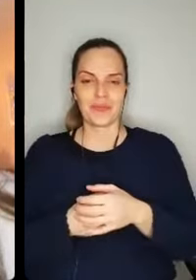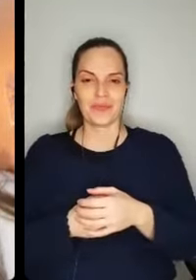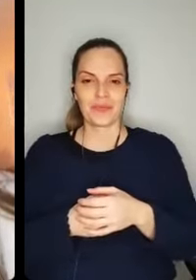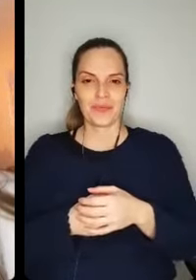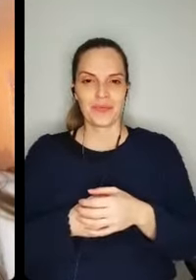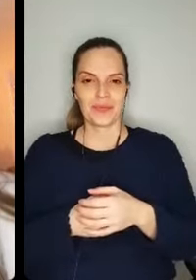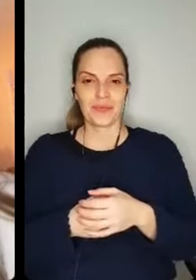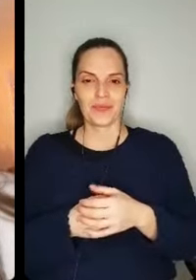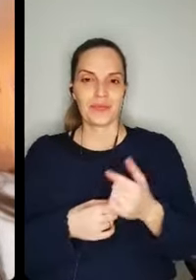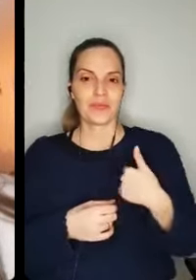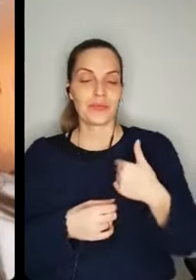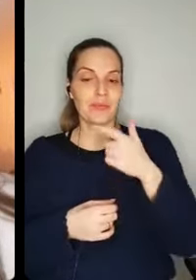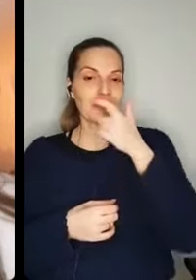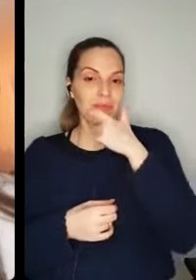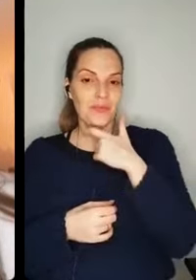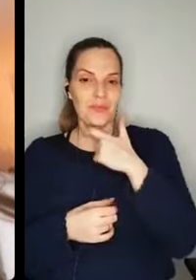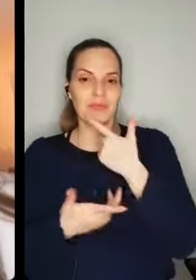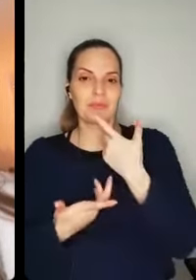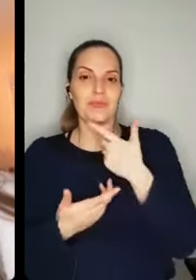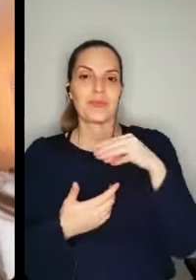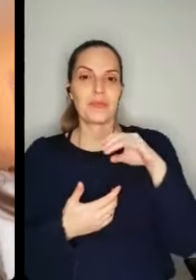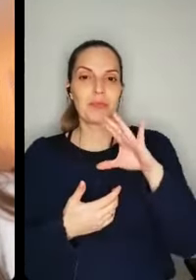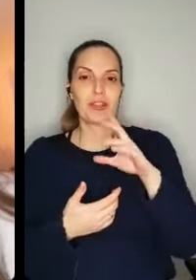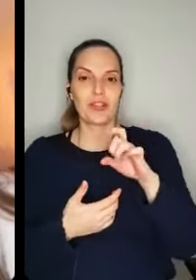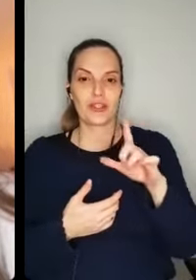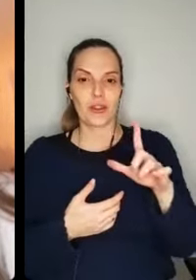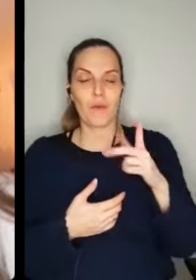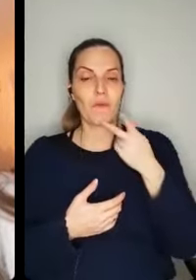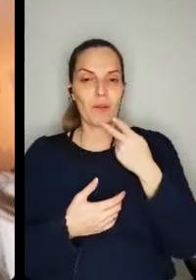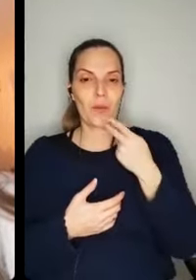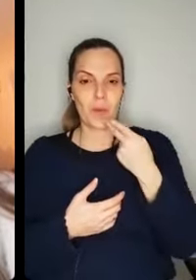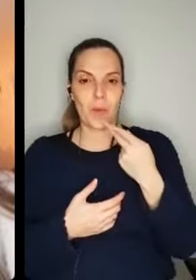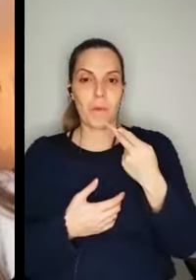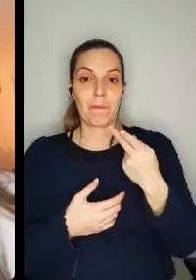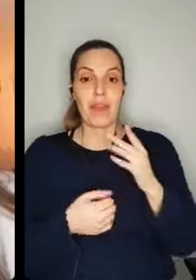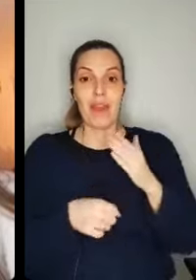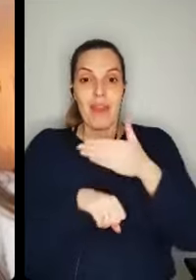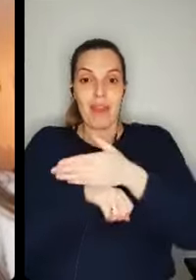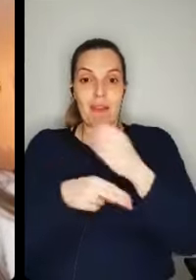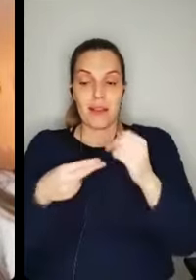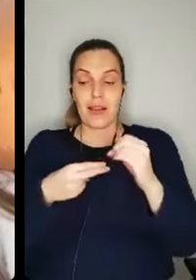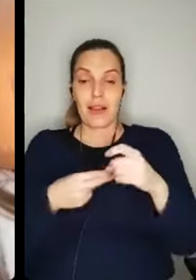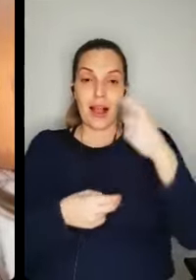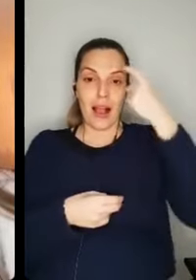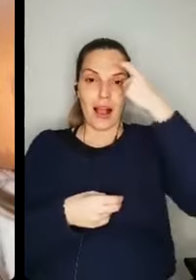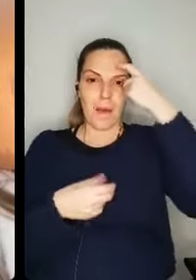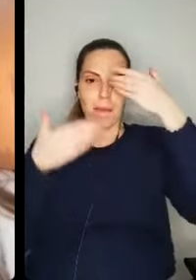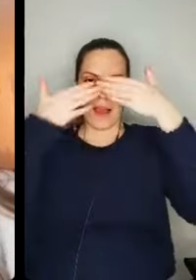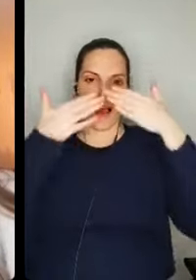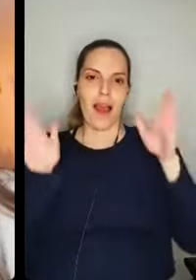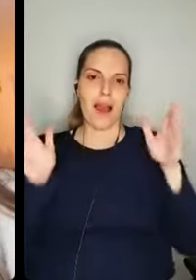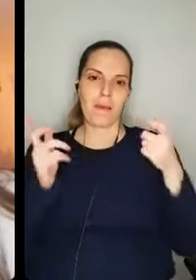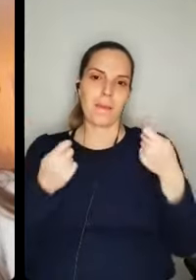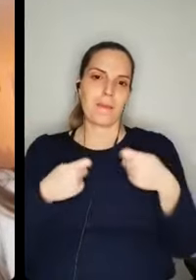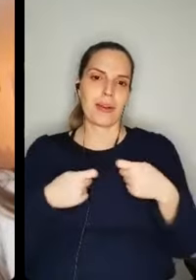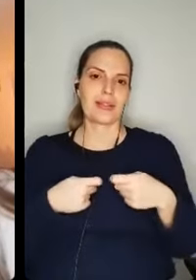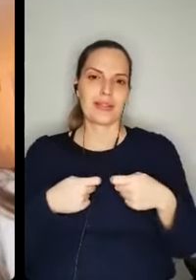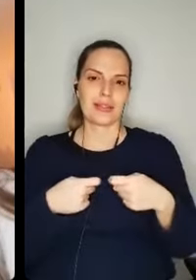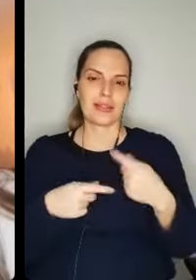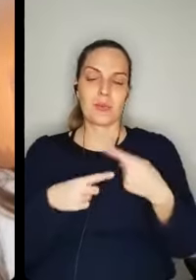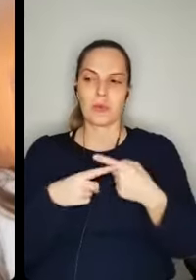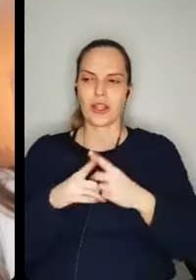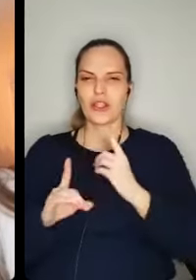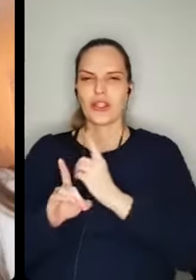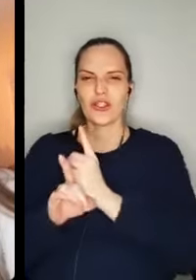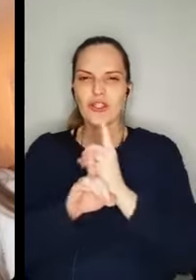Eu acho que aquilo que o Michel falou, assim, de entrar com a mente aberta, porque a gente descobre